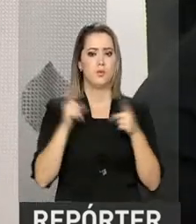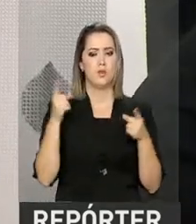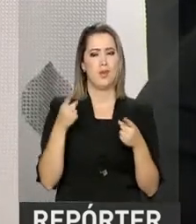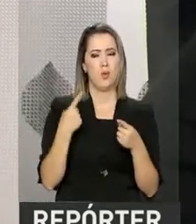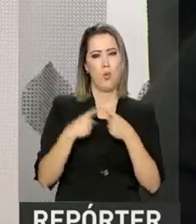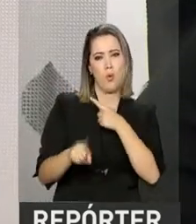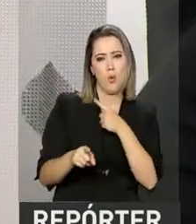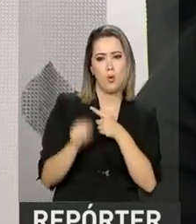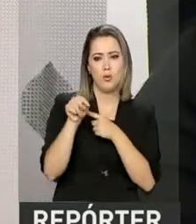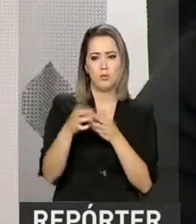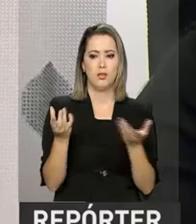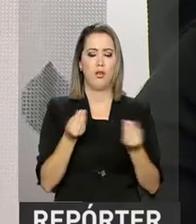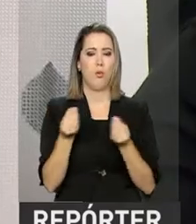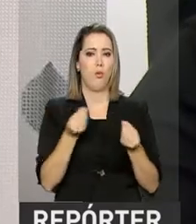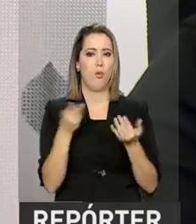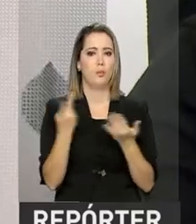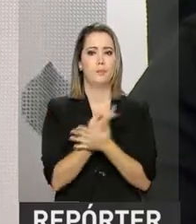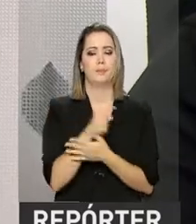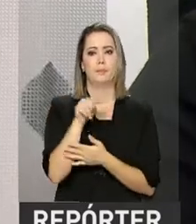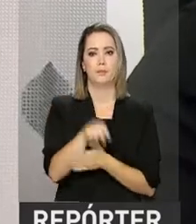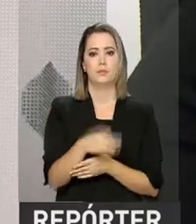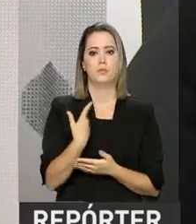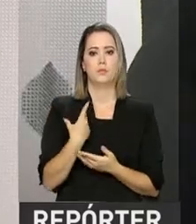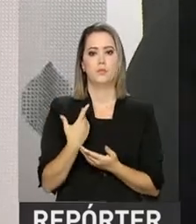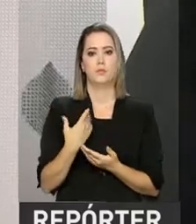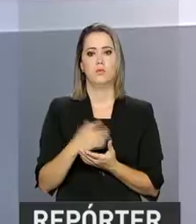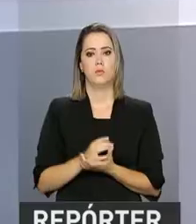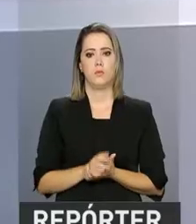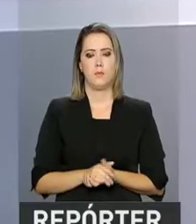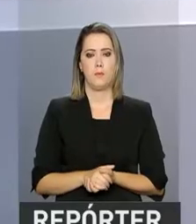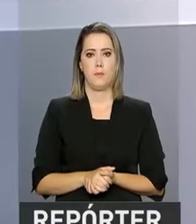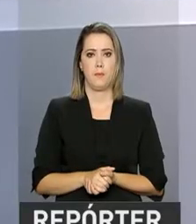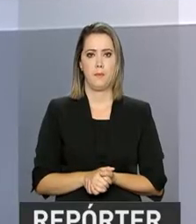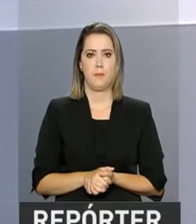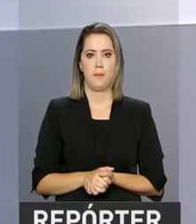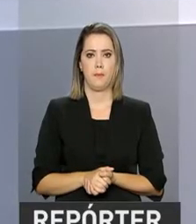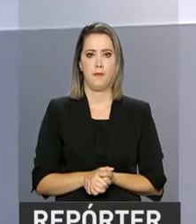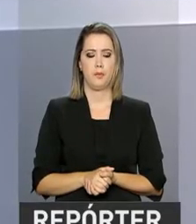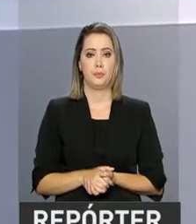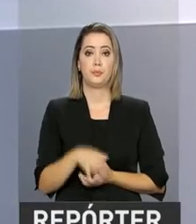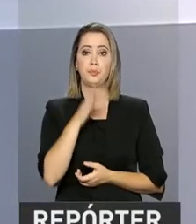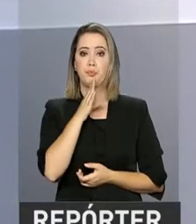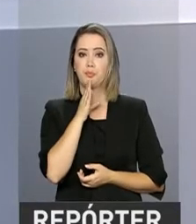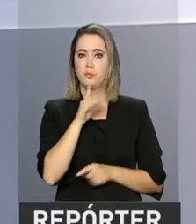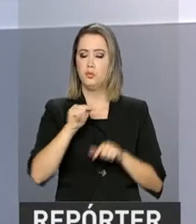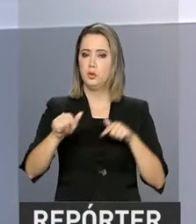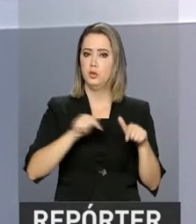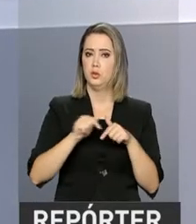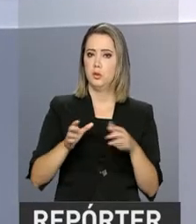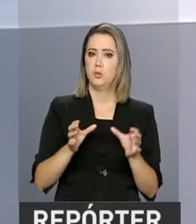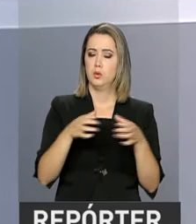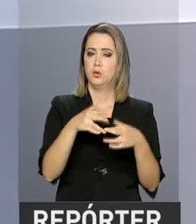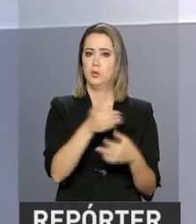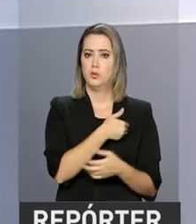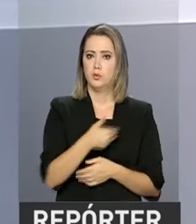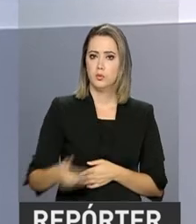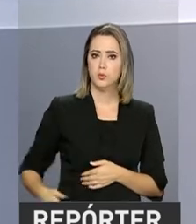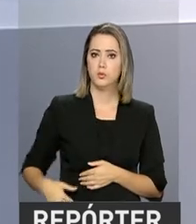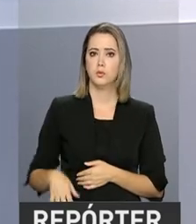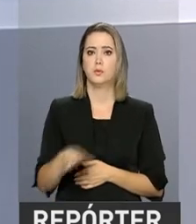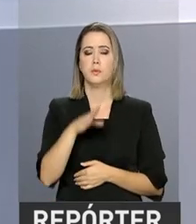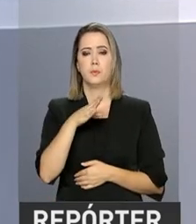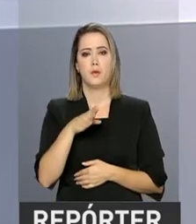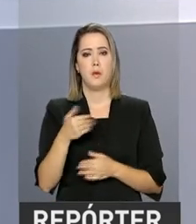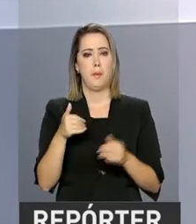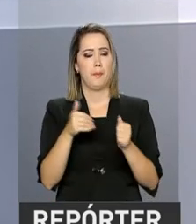sou forma de foguete antônio reconhecer ações dos setores público e privado e